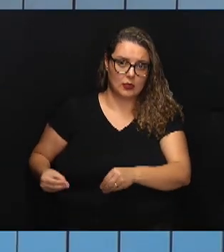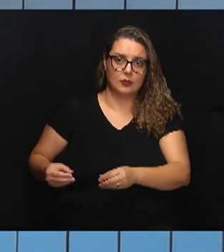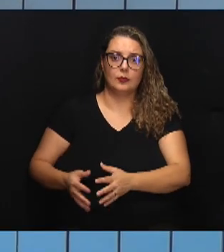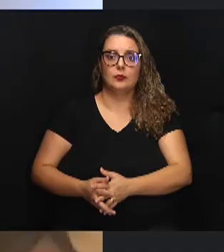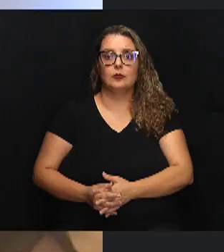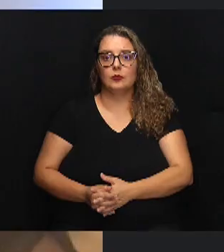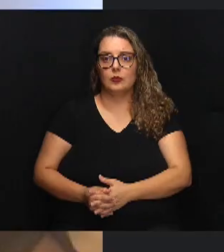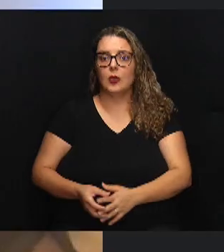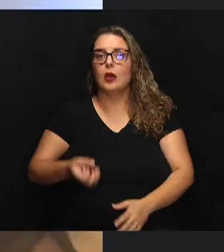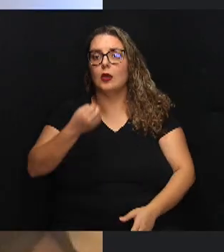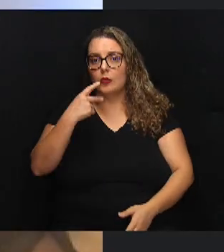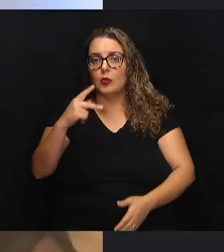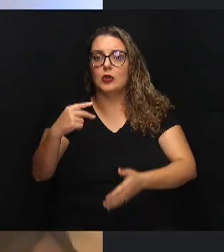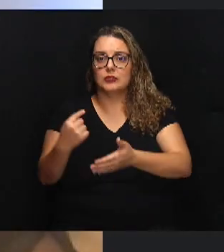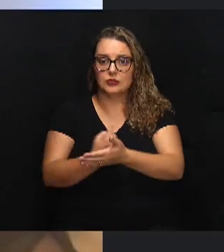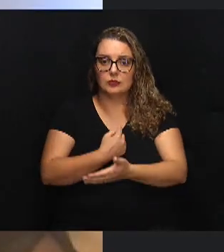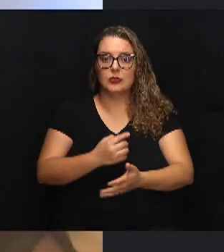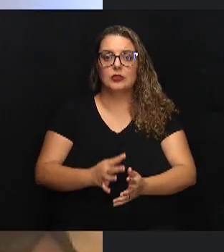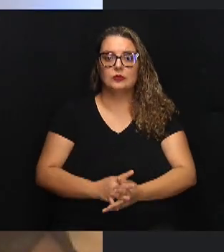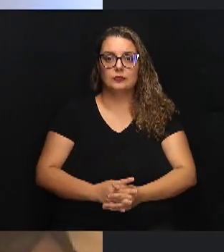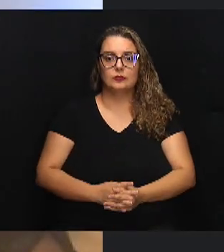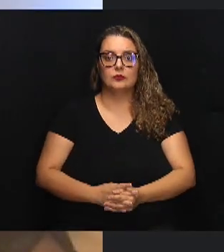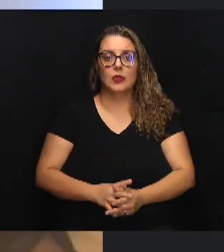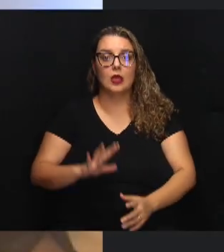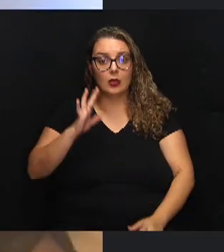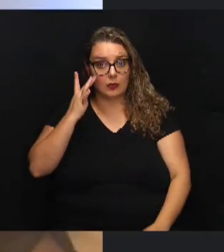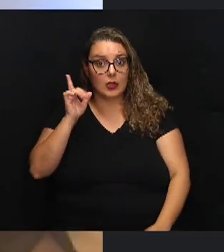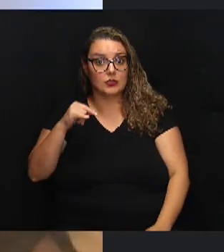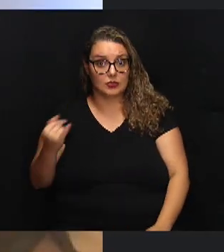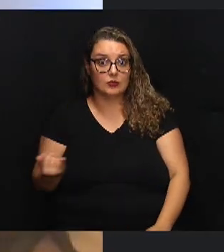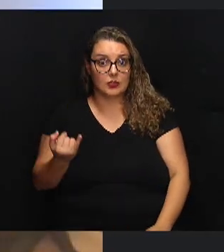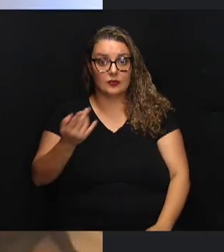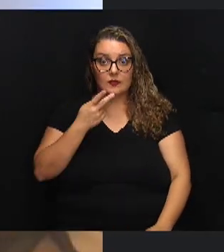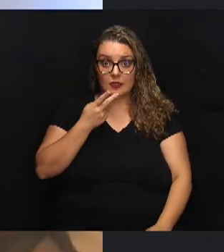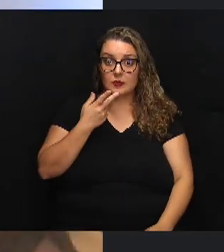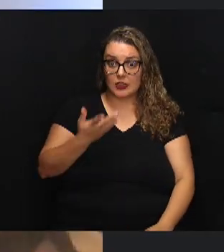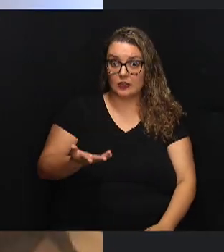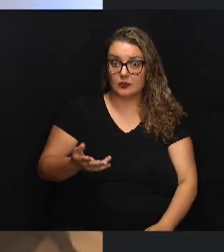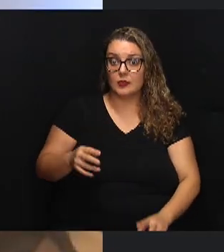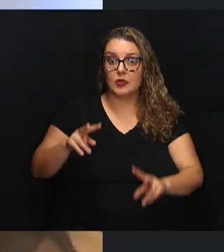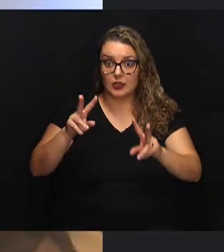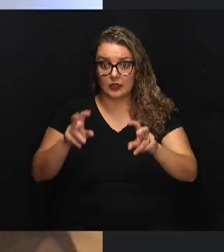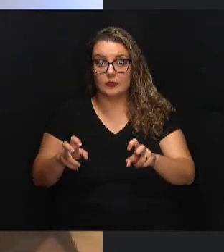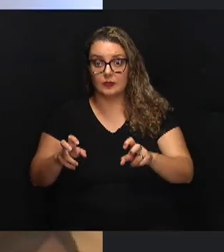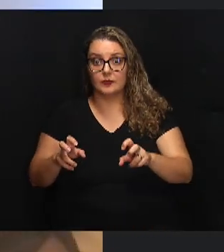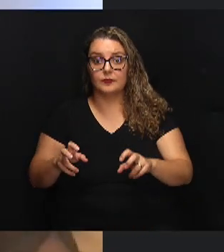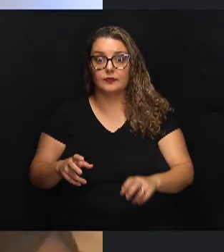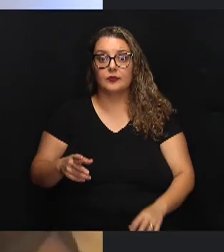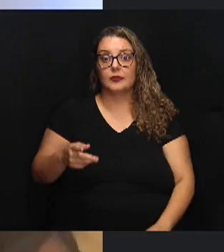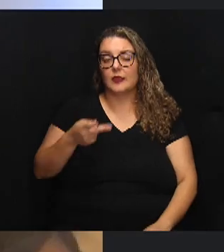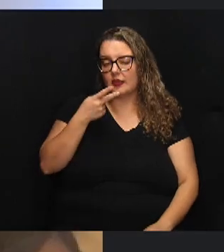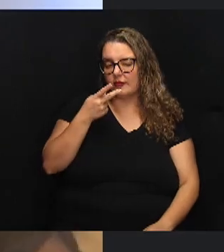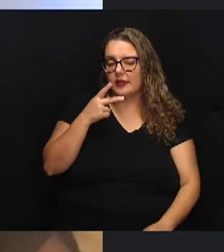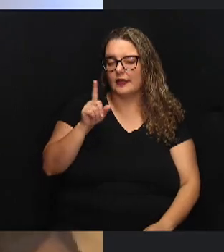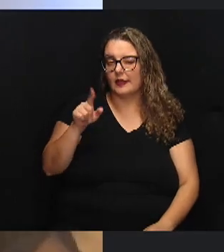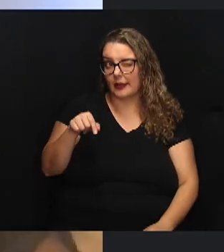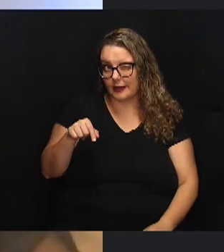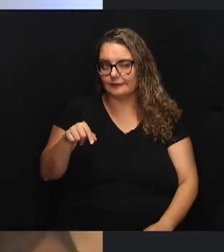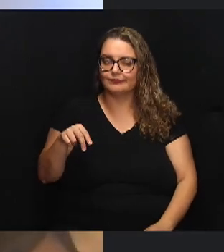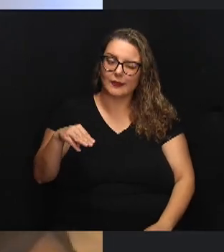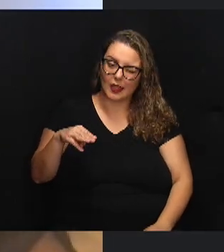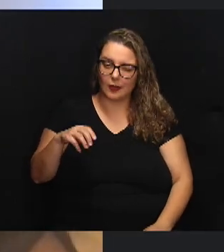Muito boa a sua pergunta. Então, acho interessante a gente falar sobre isso, porque é um tema que a gente diz da moda, né? Então, assim, a